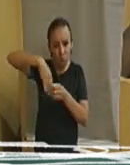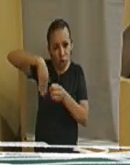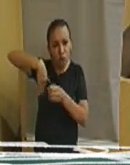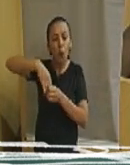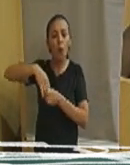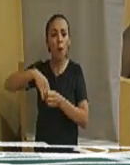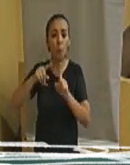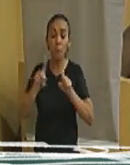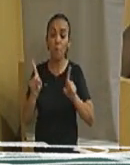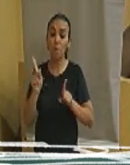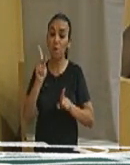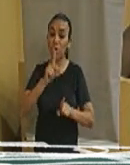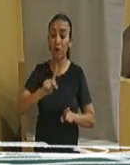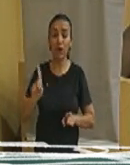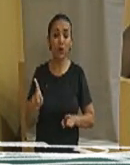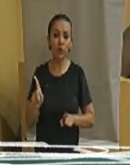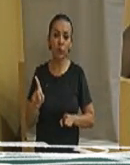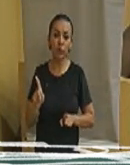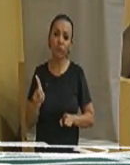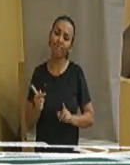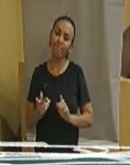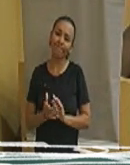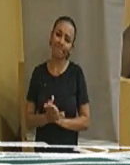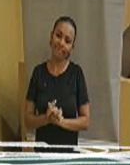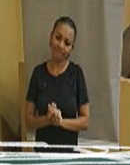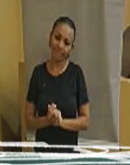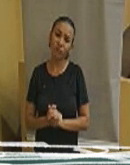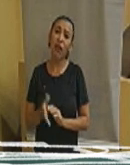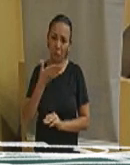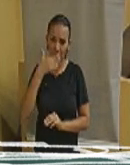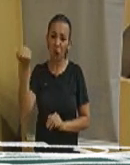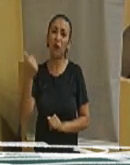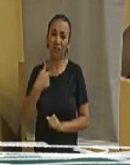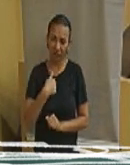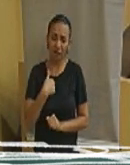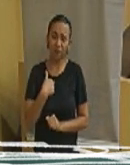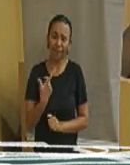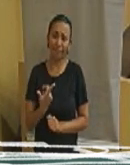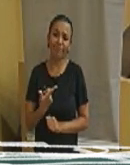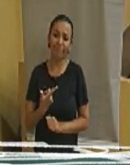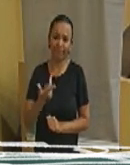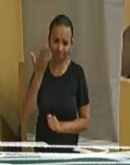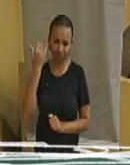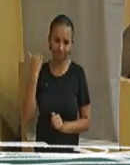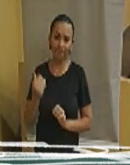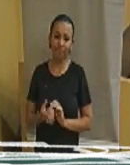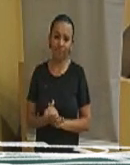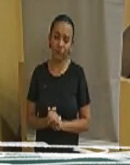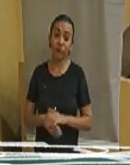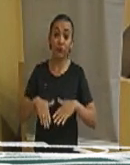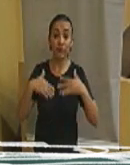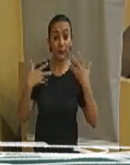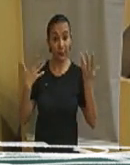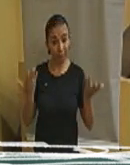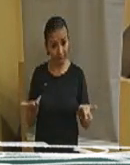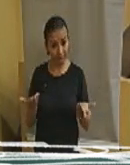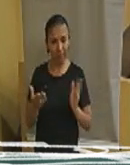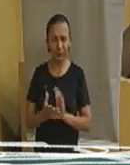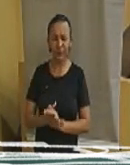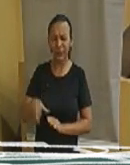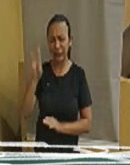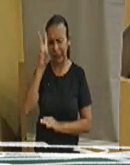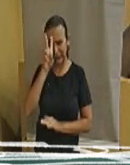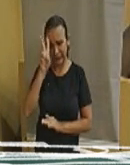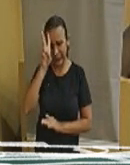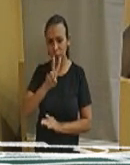os professores jogavam melhor do que eu naquela época, né? Enfim, me lembro